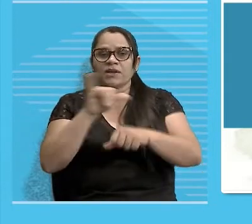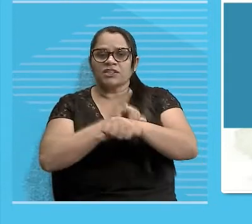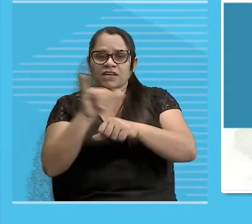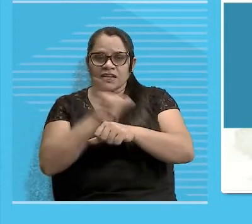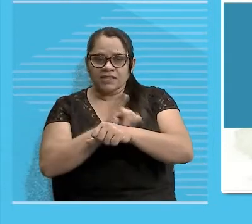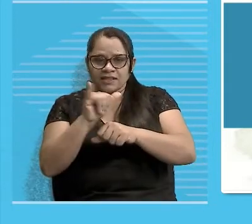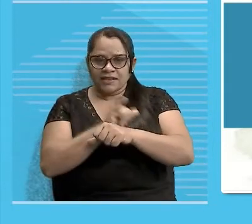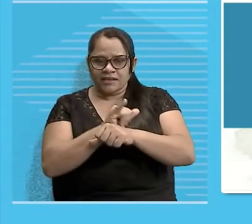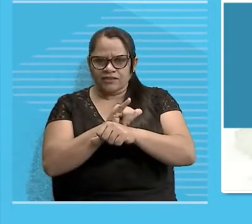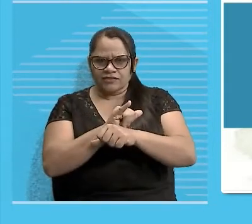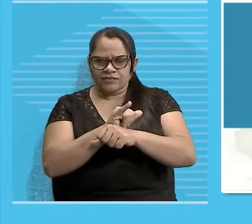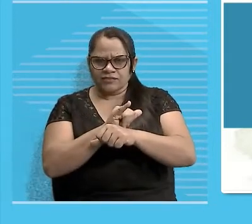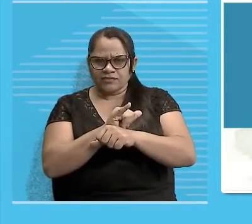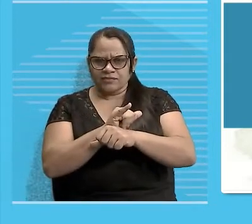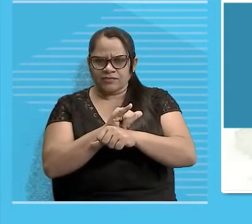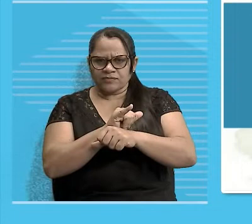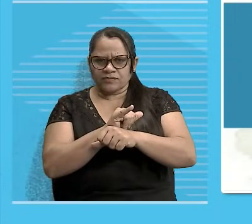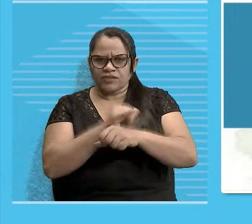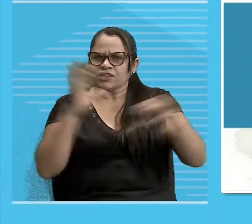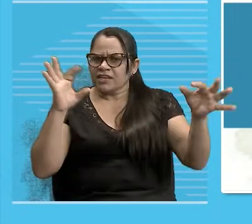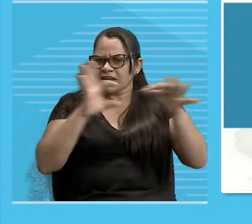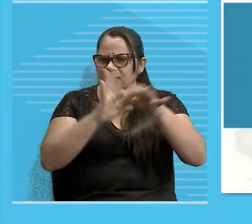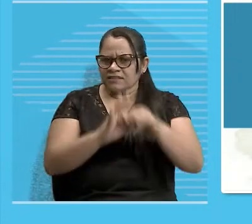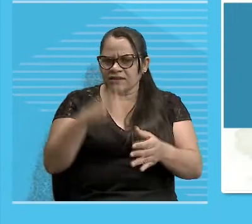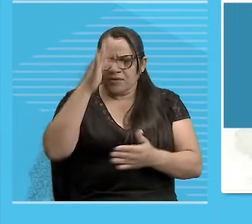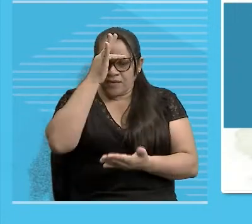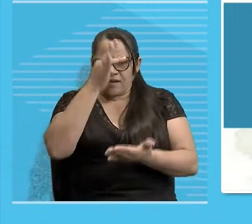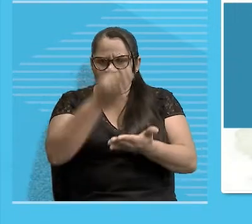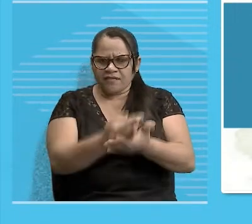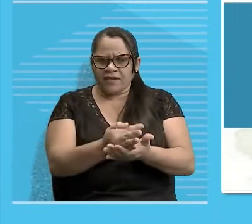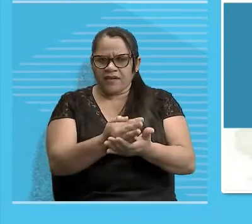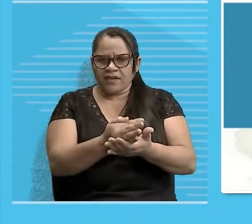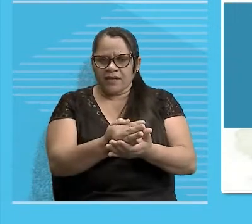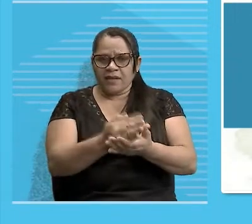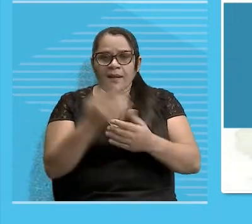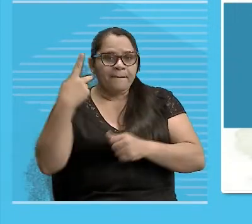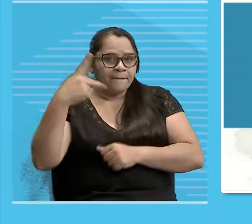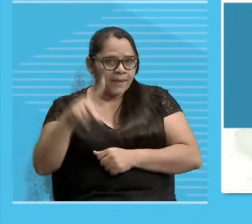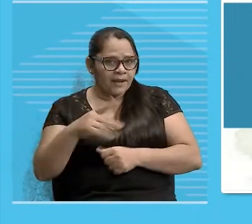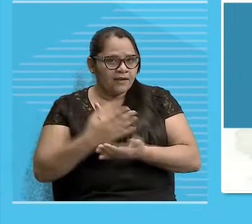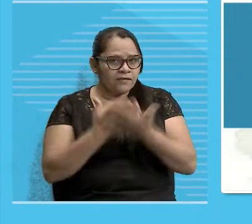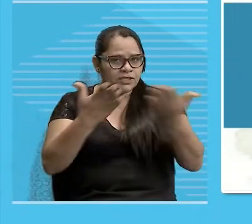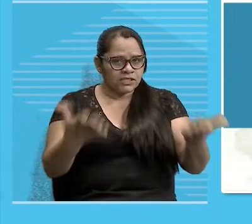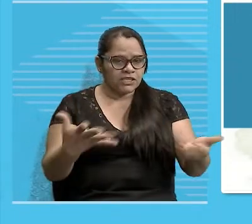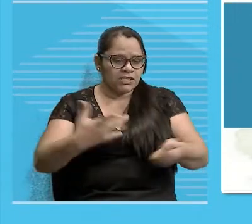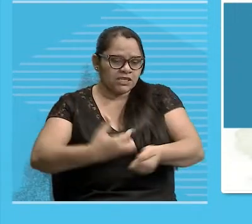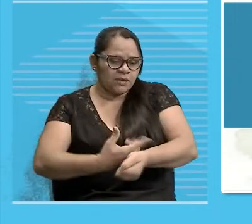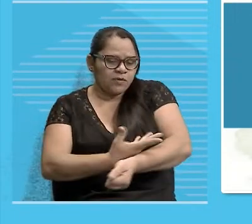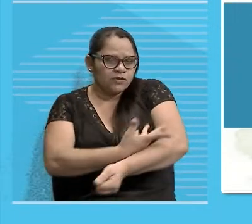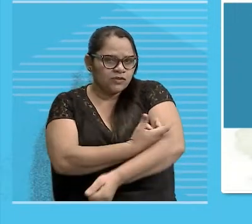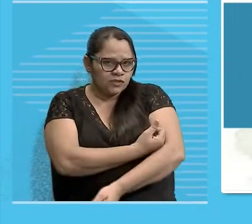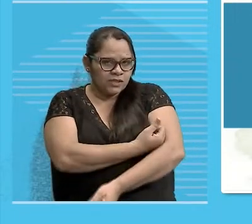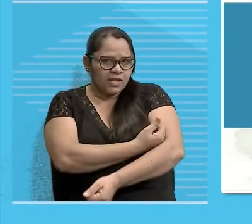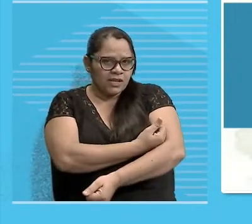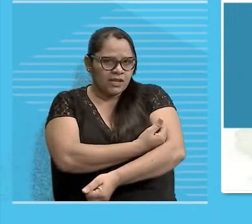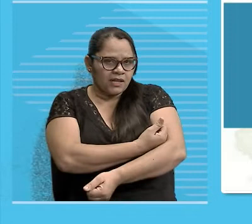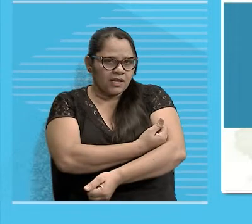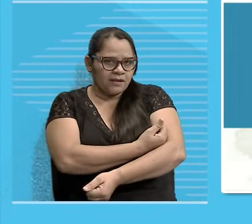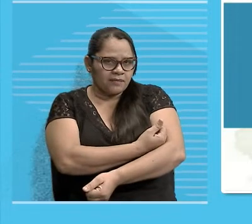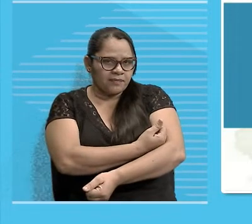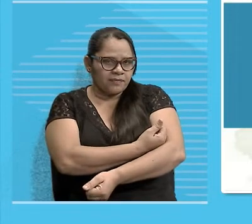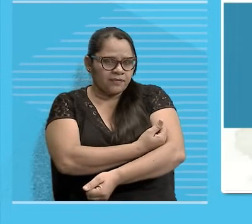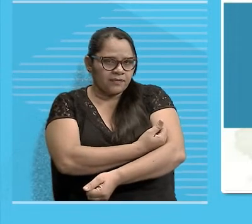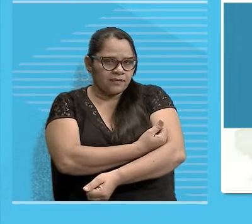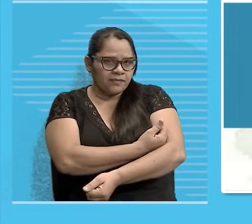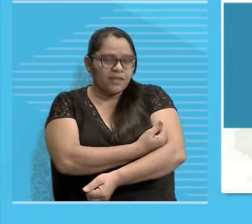acesso à fé. Como assim, tio? Para você se emocionar, para você atingir um padrão de fé, você